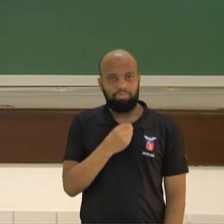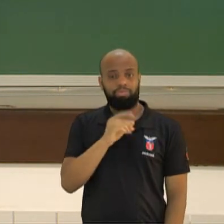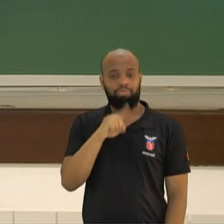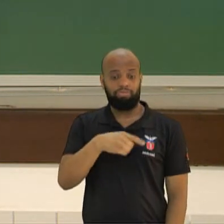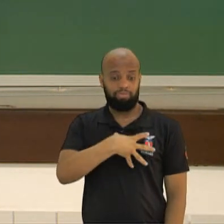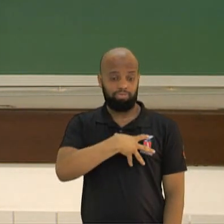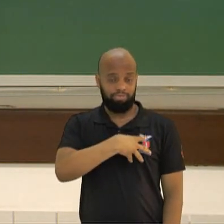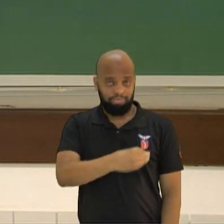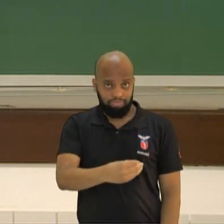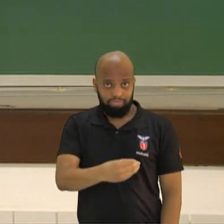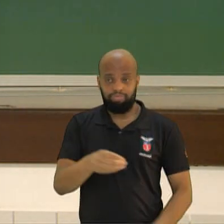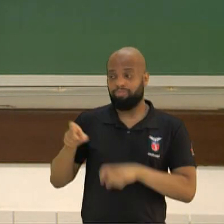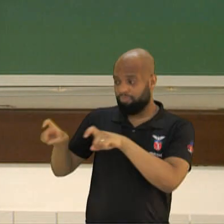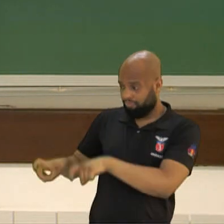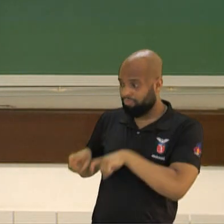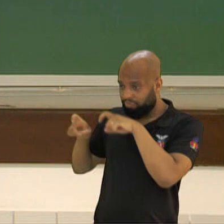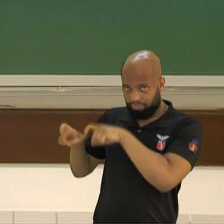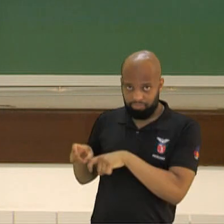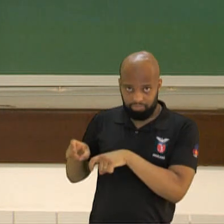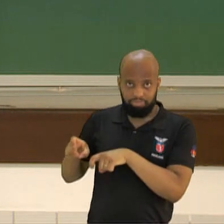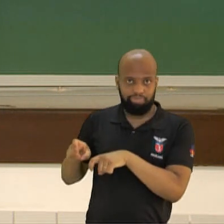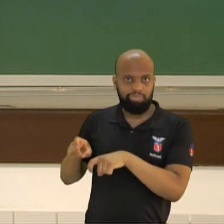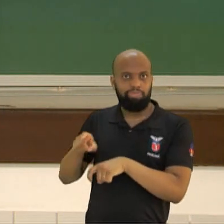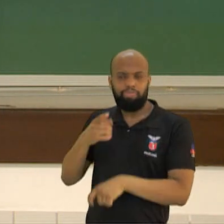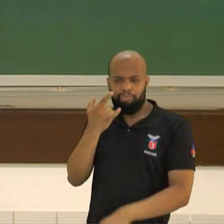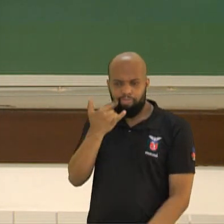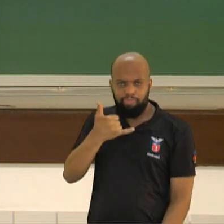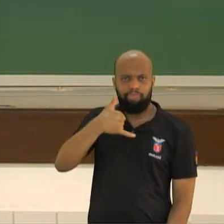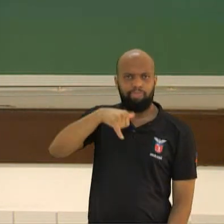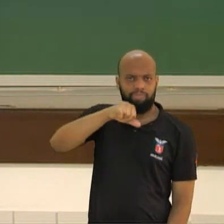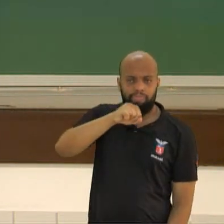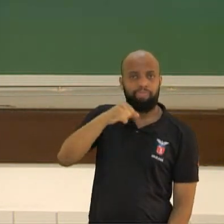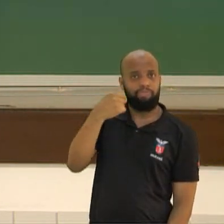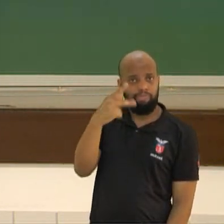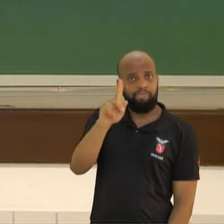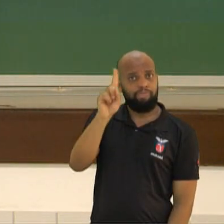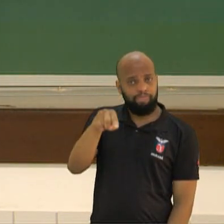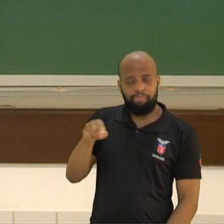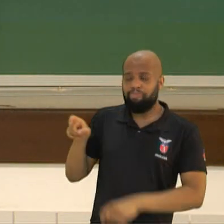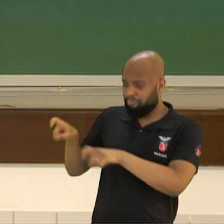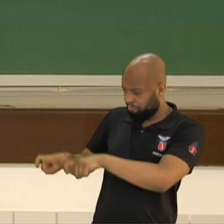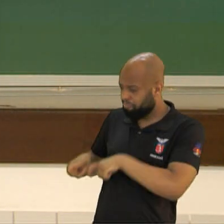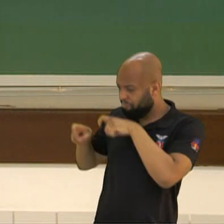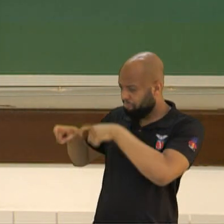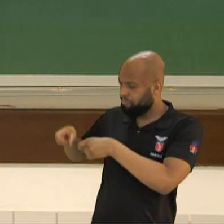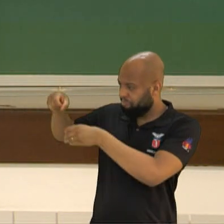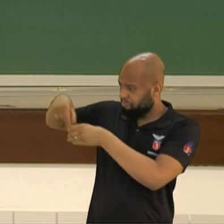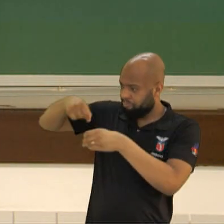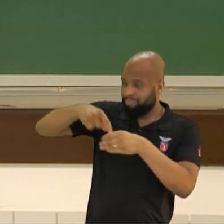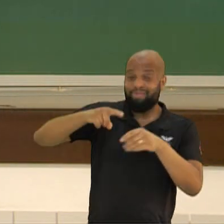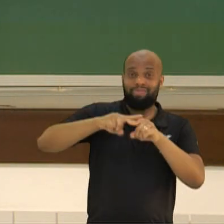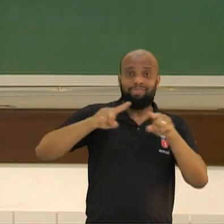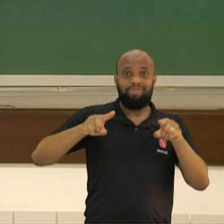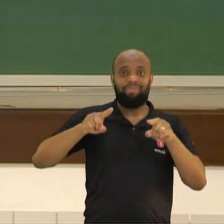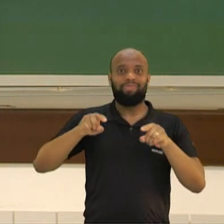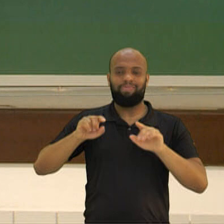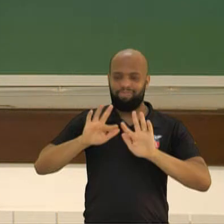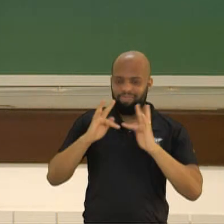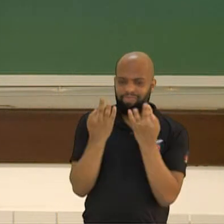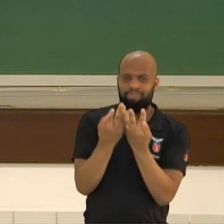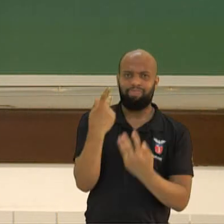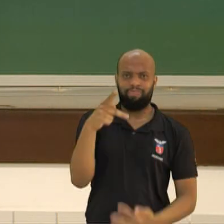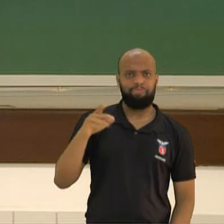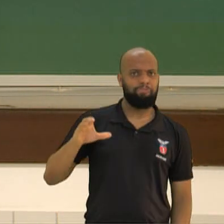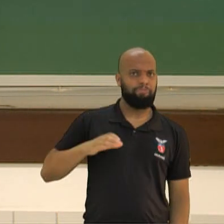de agricultores. E na época que ele era jovem, e ele não era uma pessoa que tinha muito dinheiro, a família não era